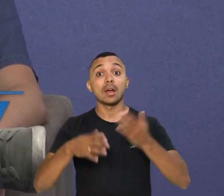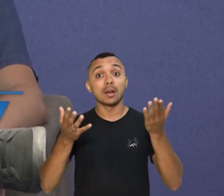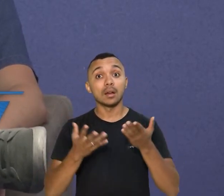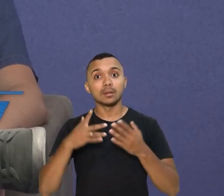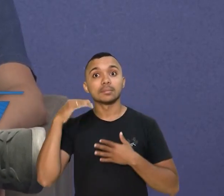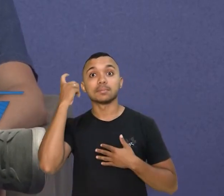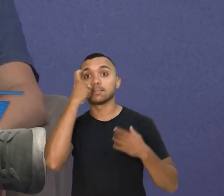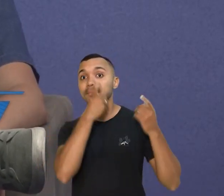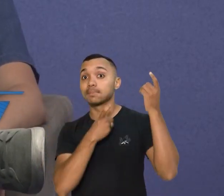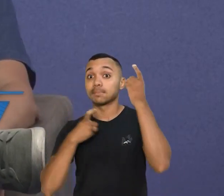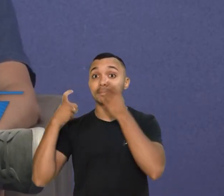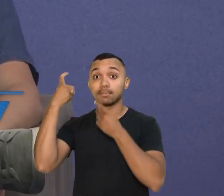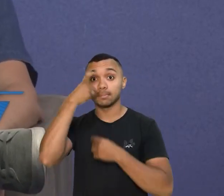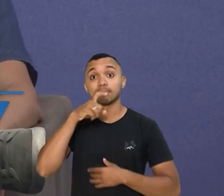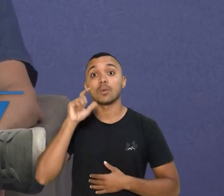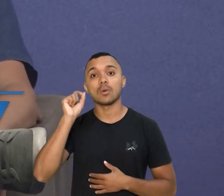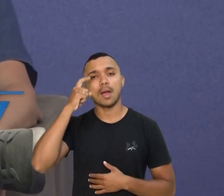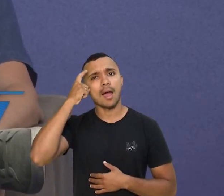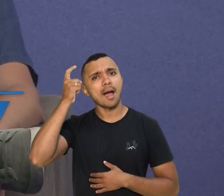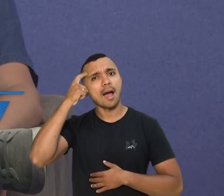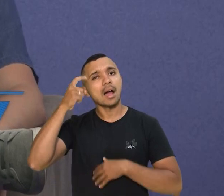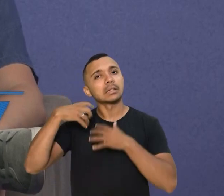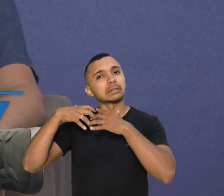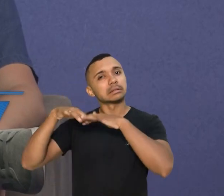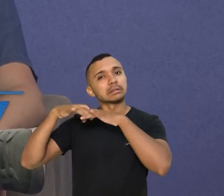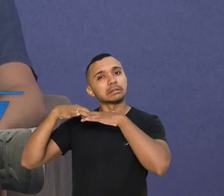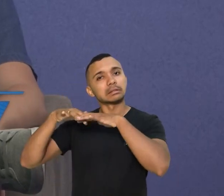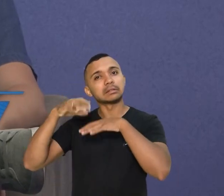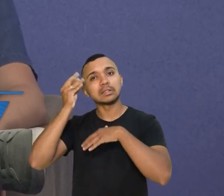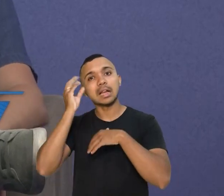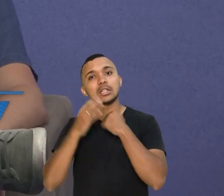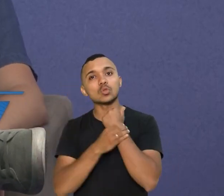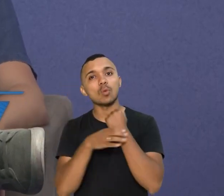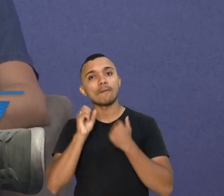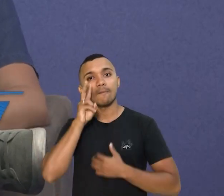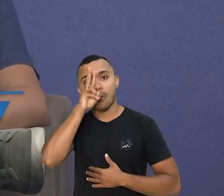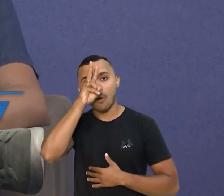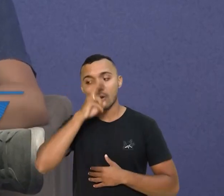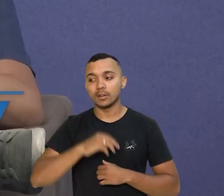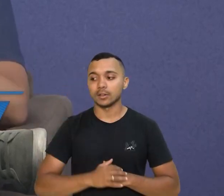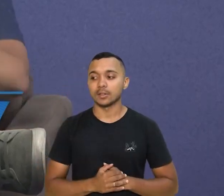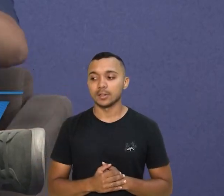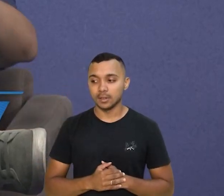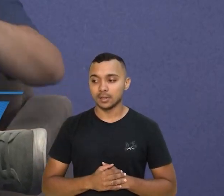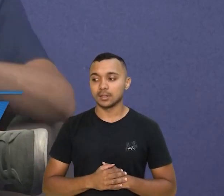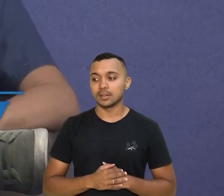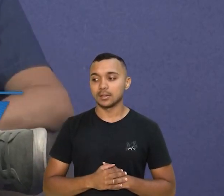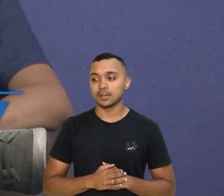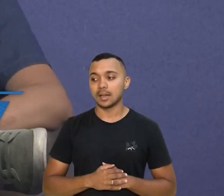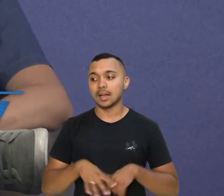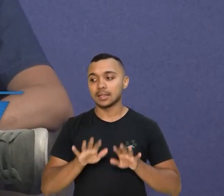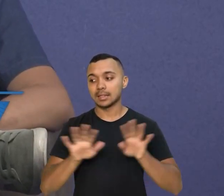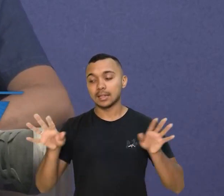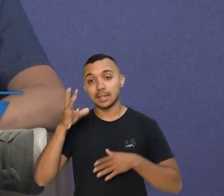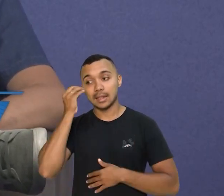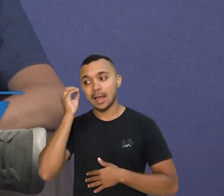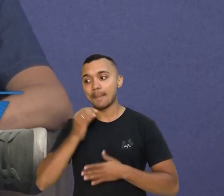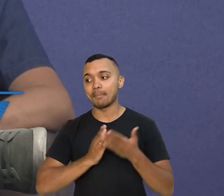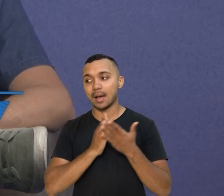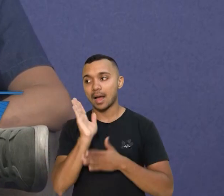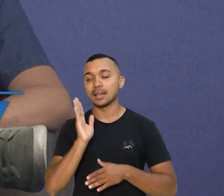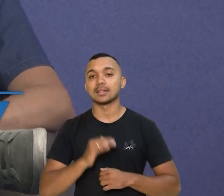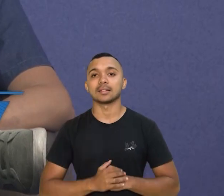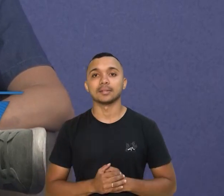inclusive, para psicologicamente se fortalecer. Porque agora é mata-mata. E aí, meu amigo, é um mata-mata atrás do outro. Para subir...